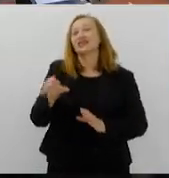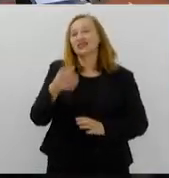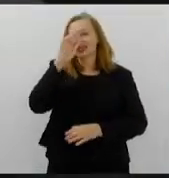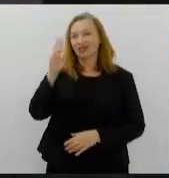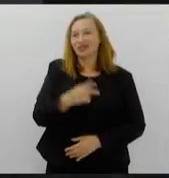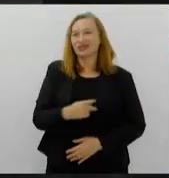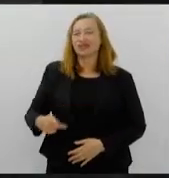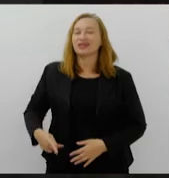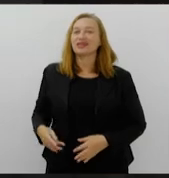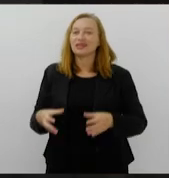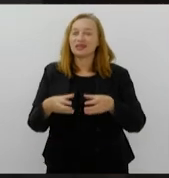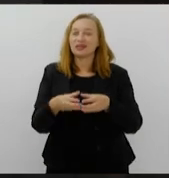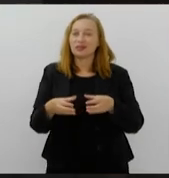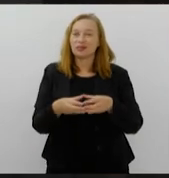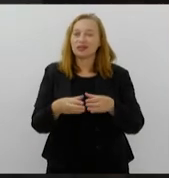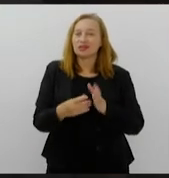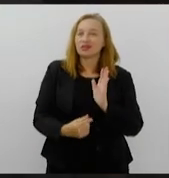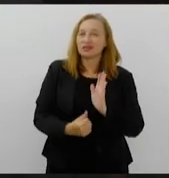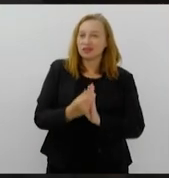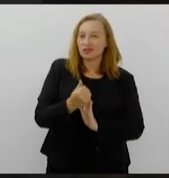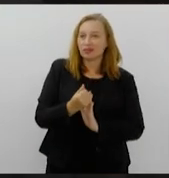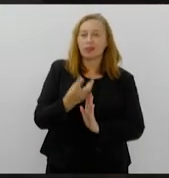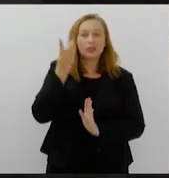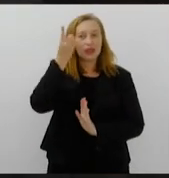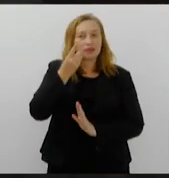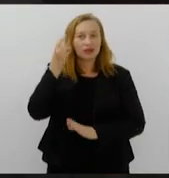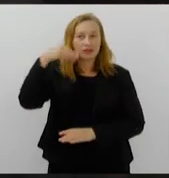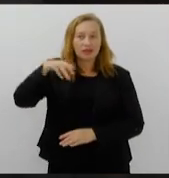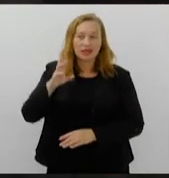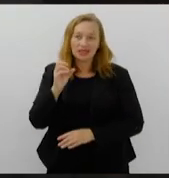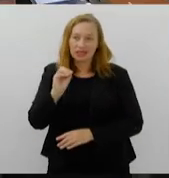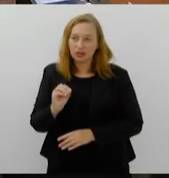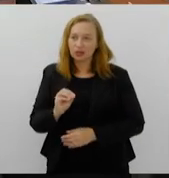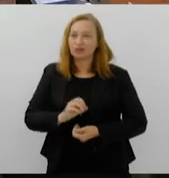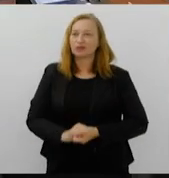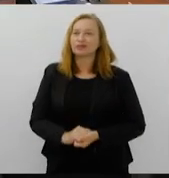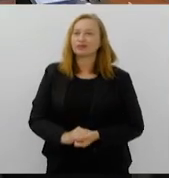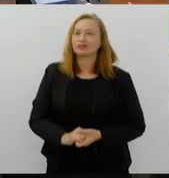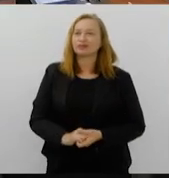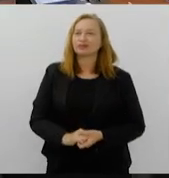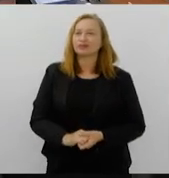Pela Comissão de Orçamento, deputado Carlos Macedo.